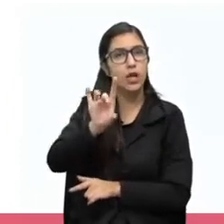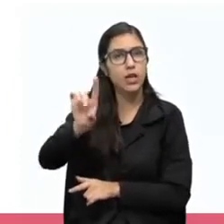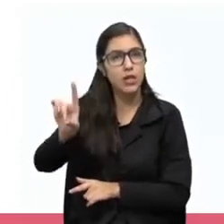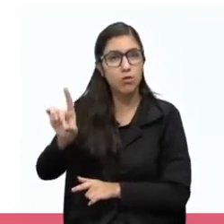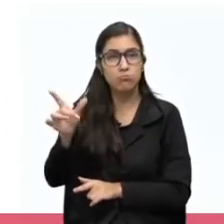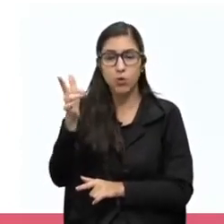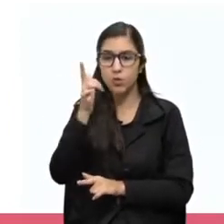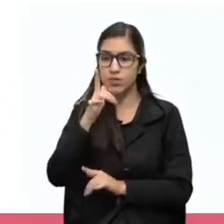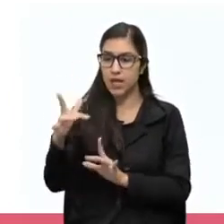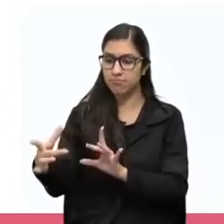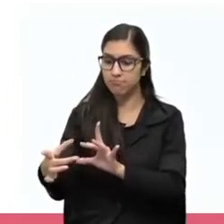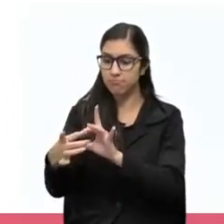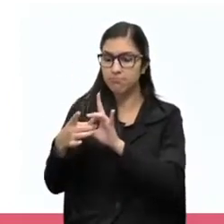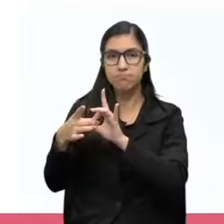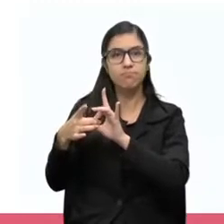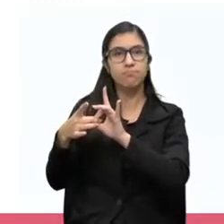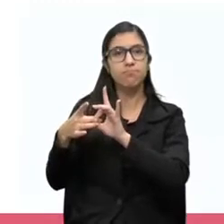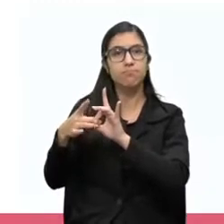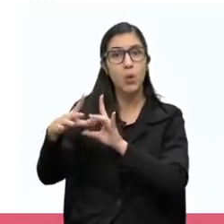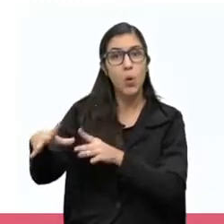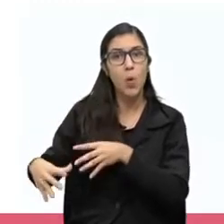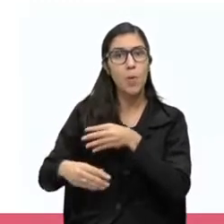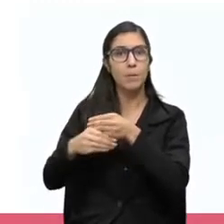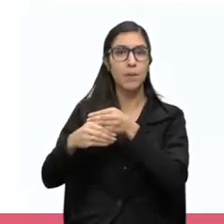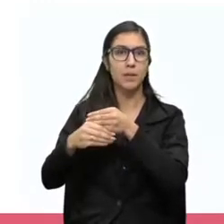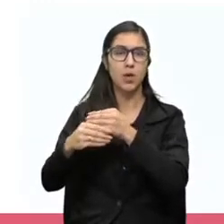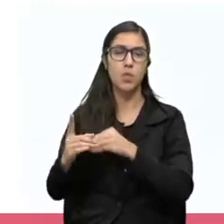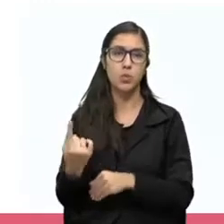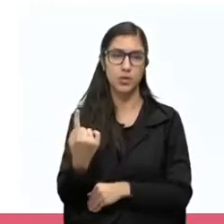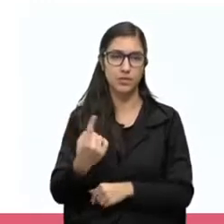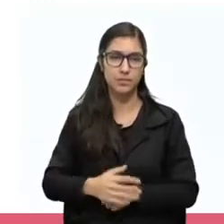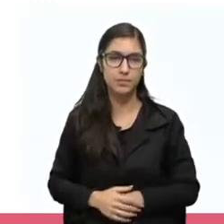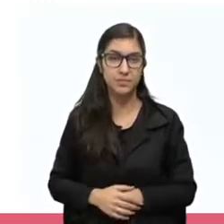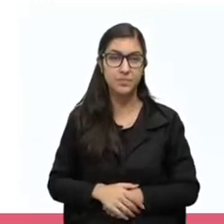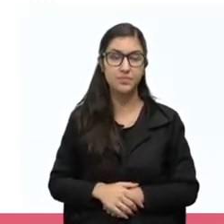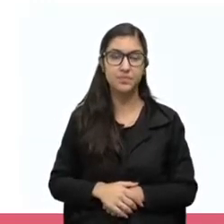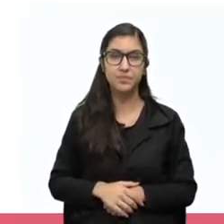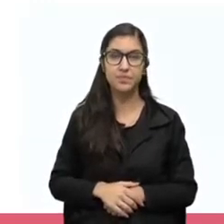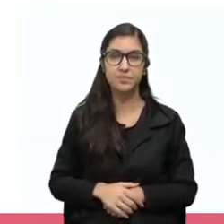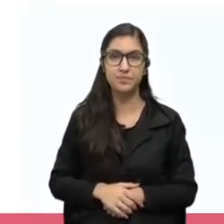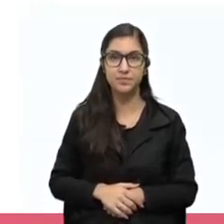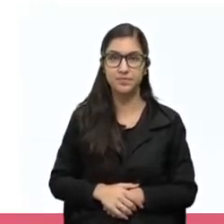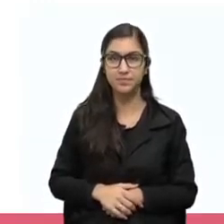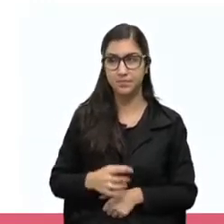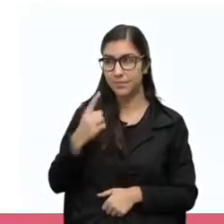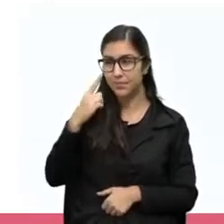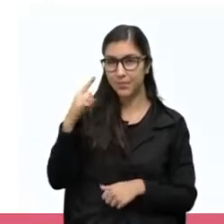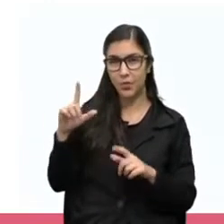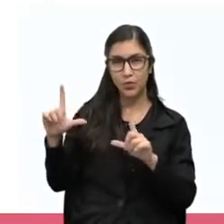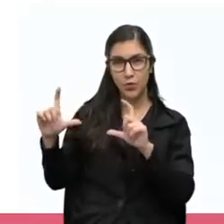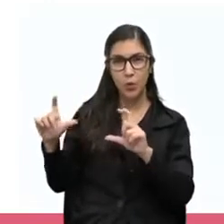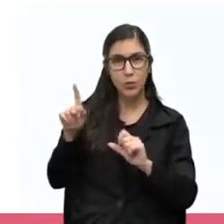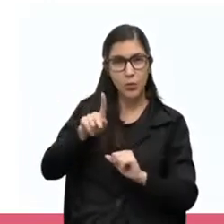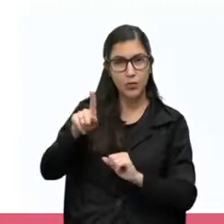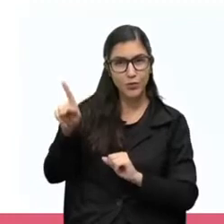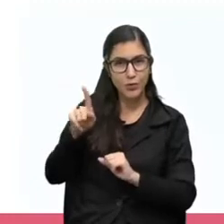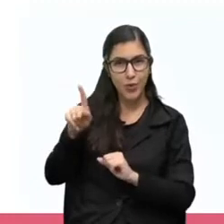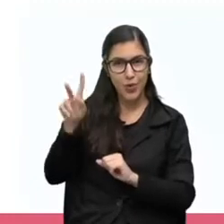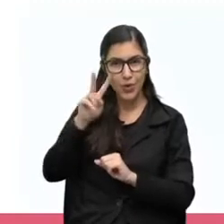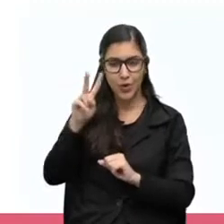se unir à outra, tornando-a complementar e única. Então, bem como nós vimos na foto da